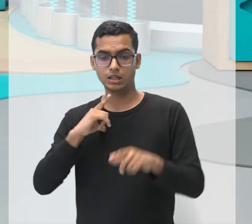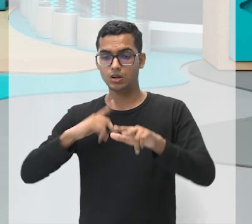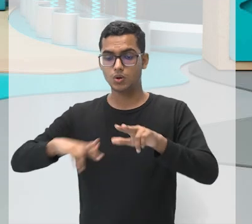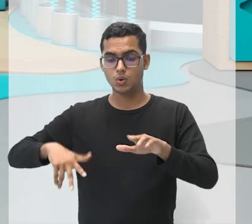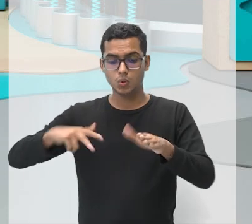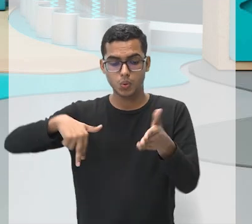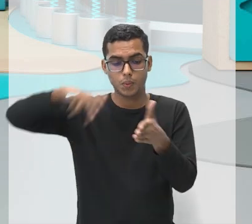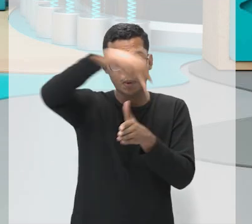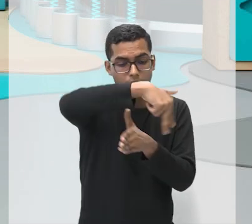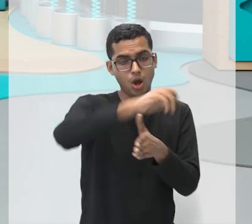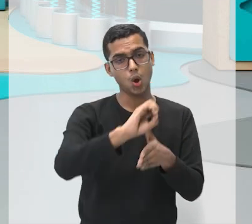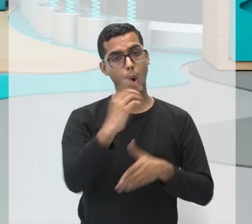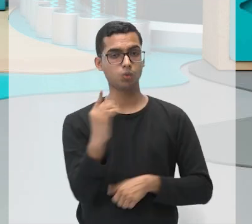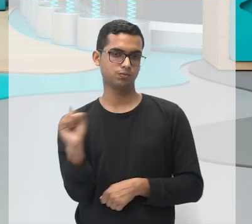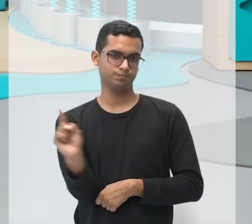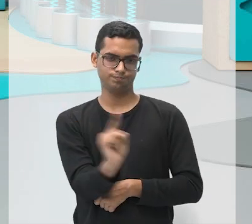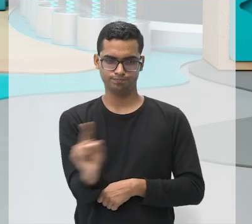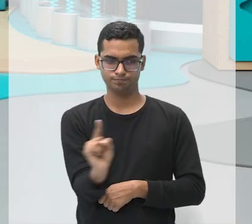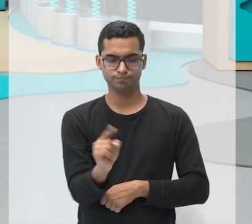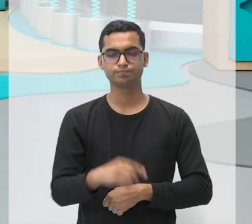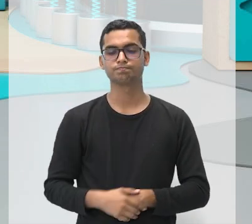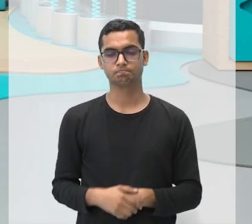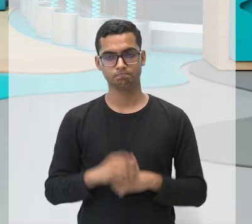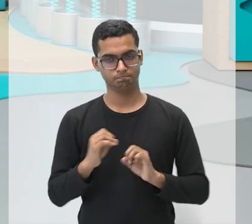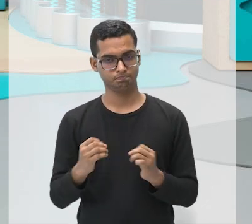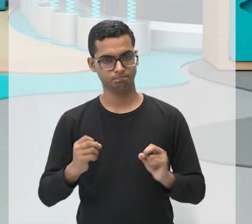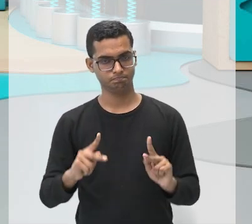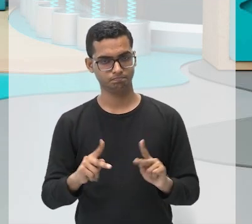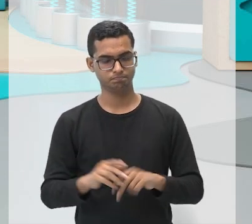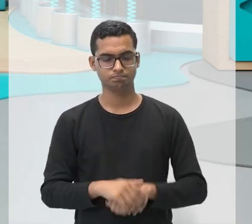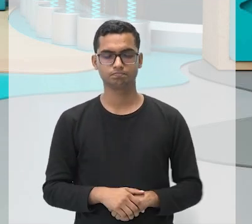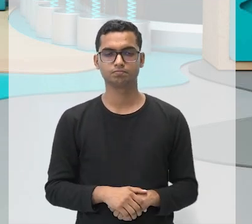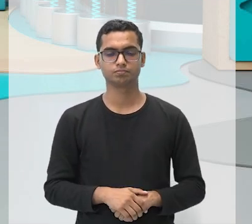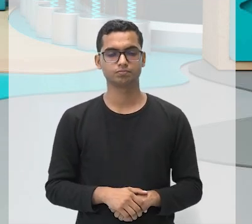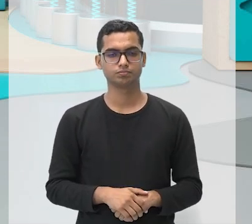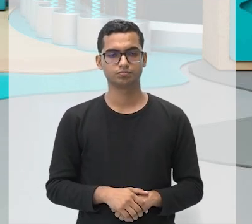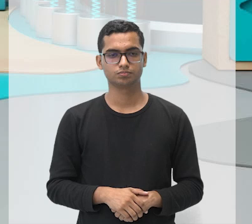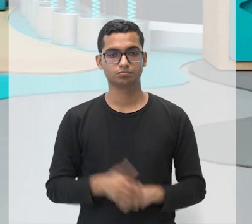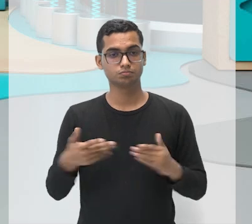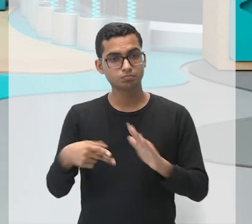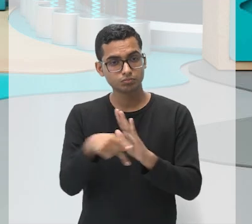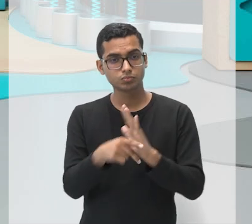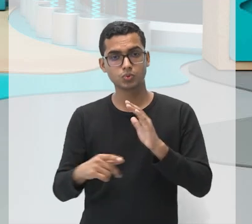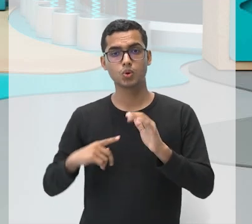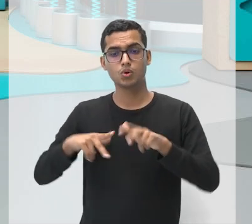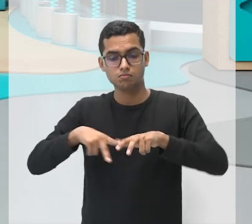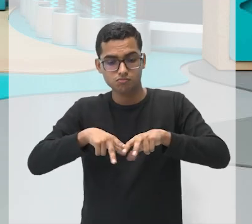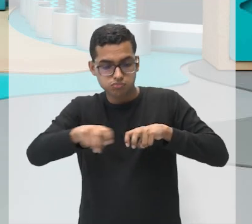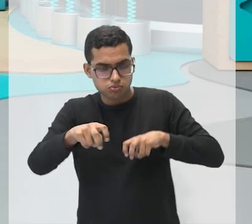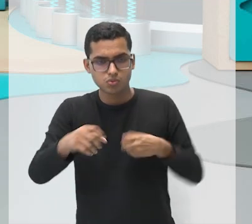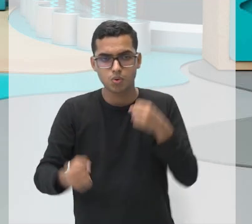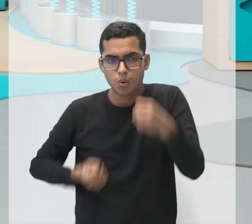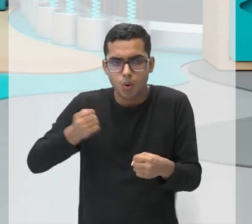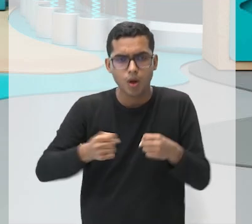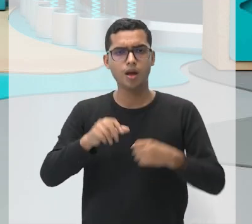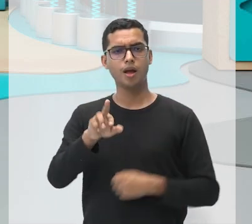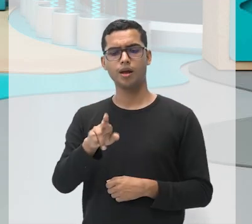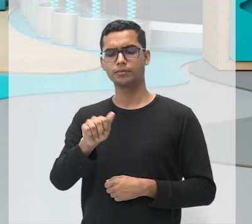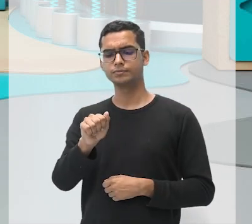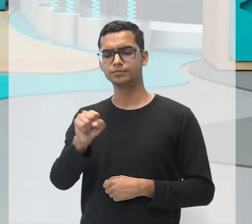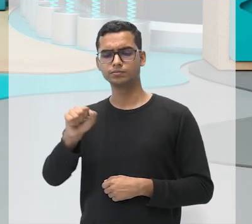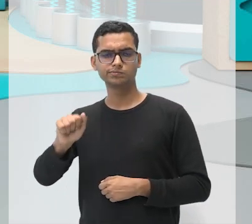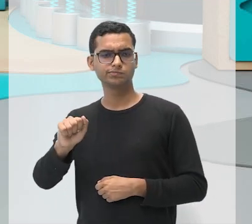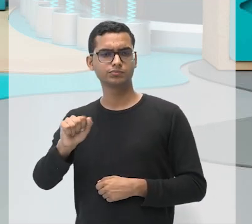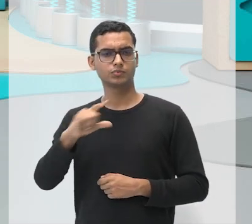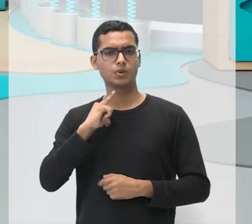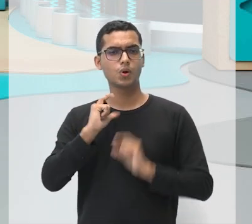pista, é o que vai diferenciar, tá, ok? E as corridas rasas elas vão se subdividir em 3 grupos, as